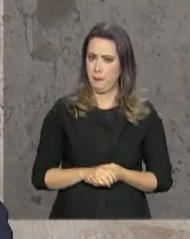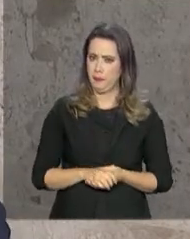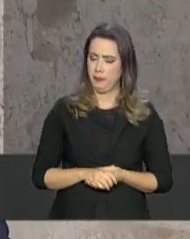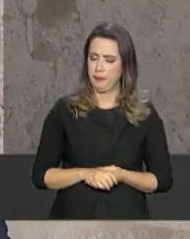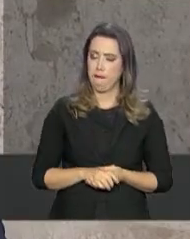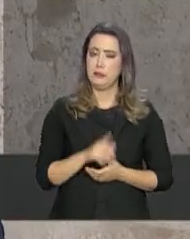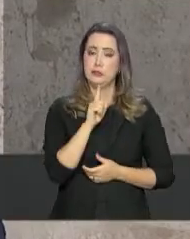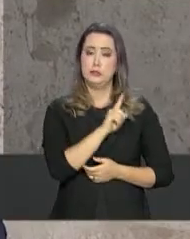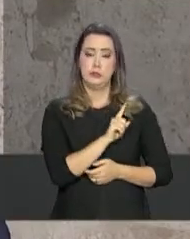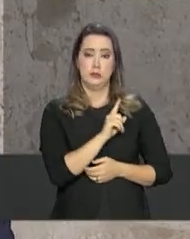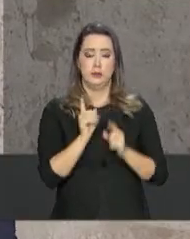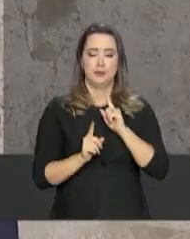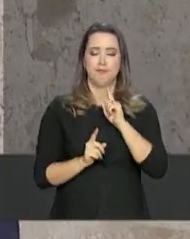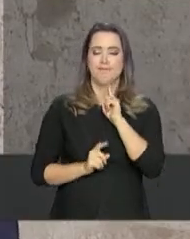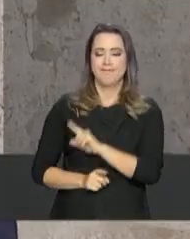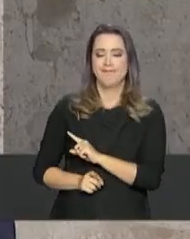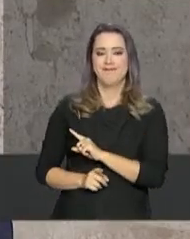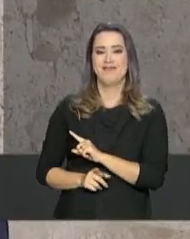importantes